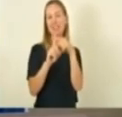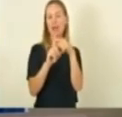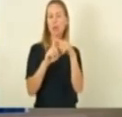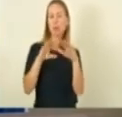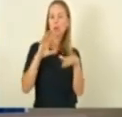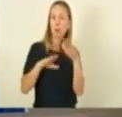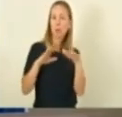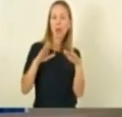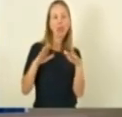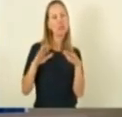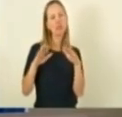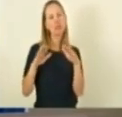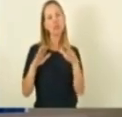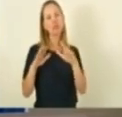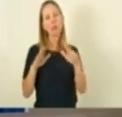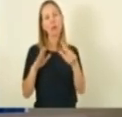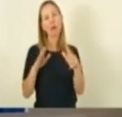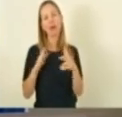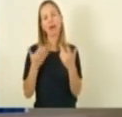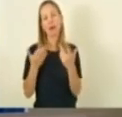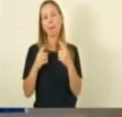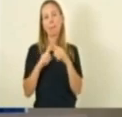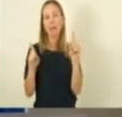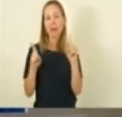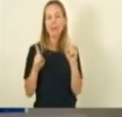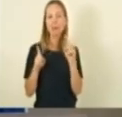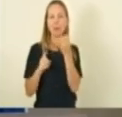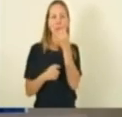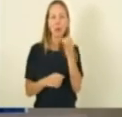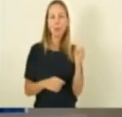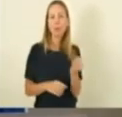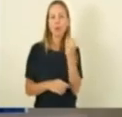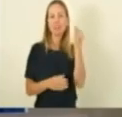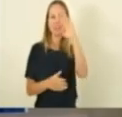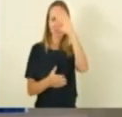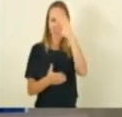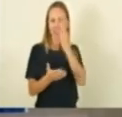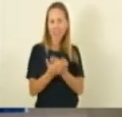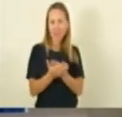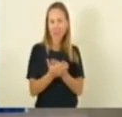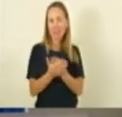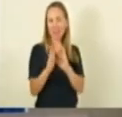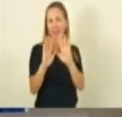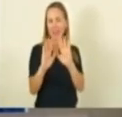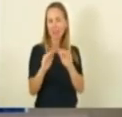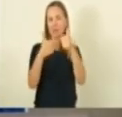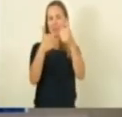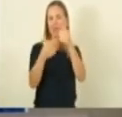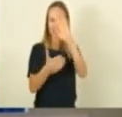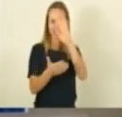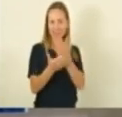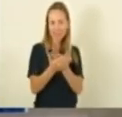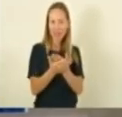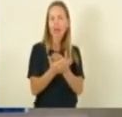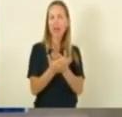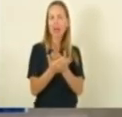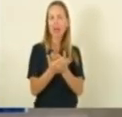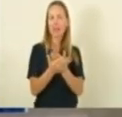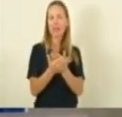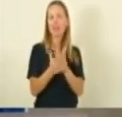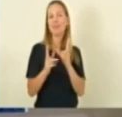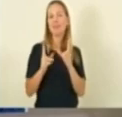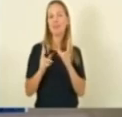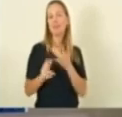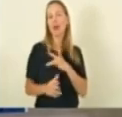não ser, mas vai valer a pena acreditar nisso. Acreditar no melhor sempre vale a pena. Como